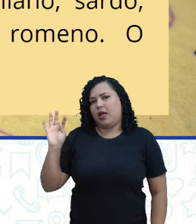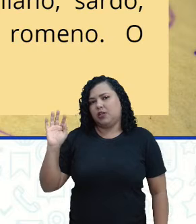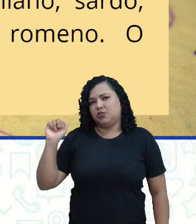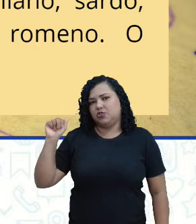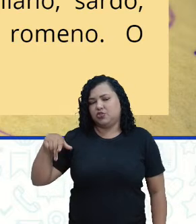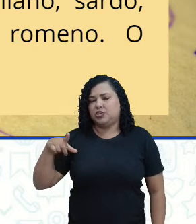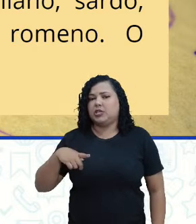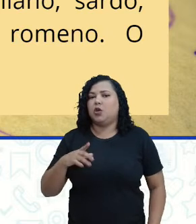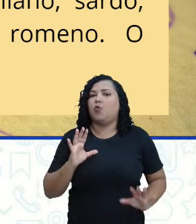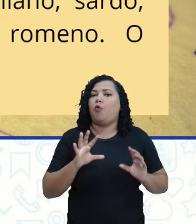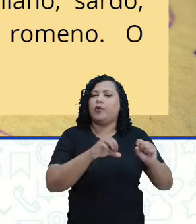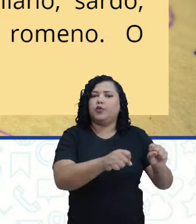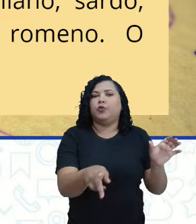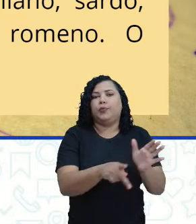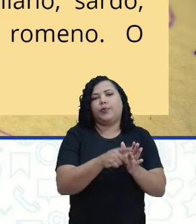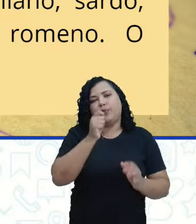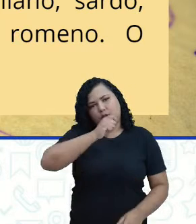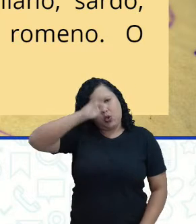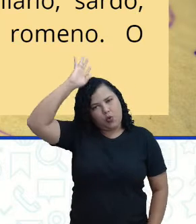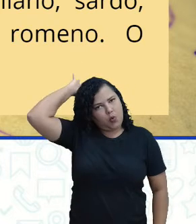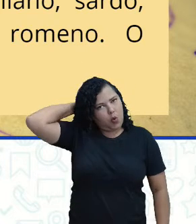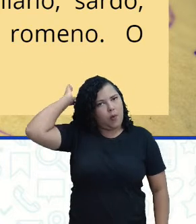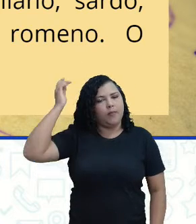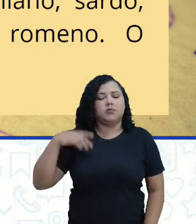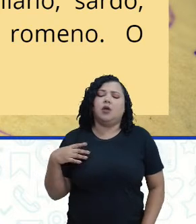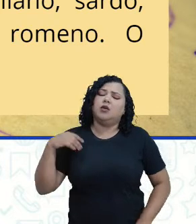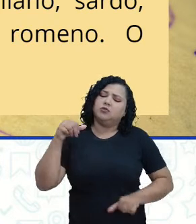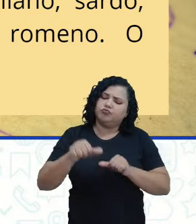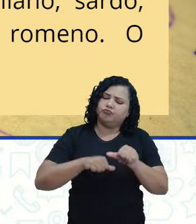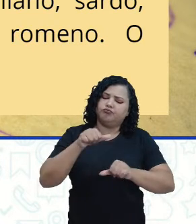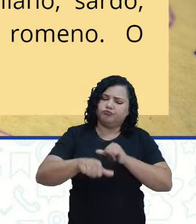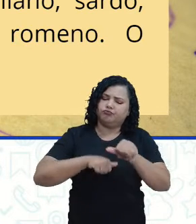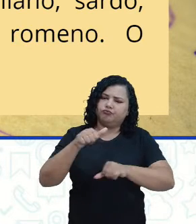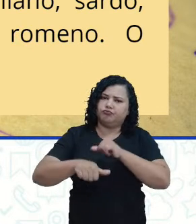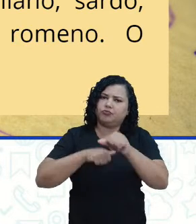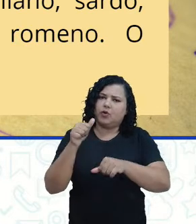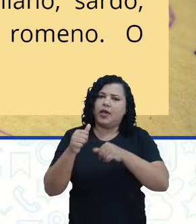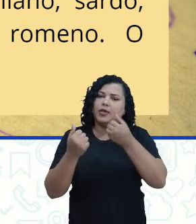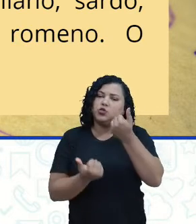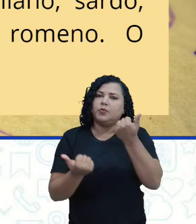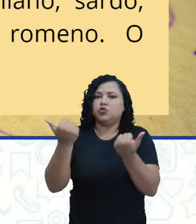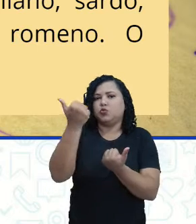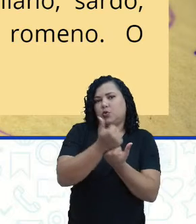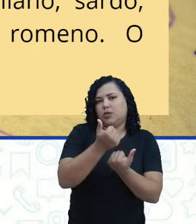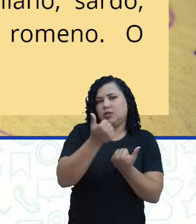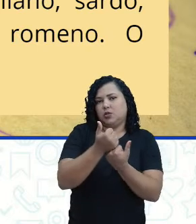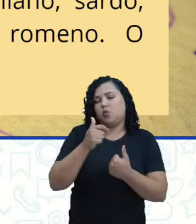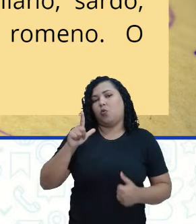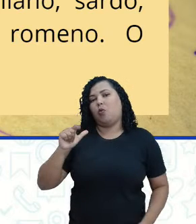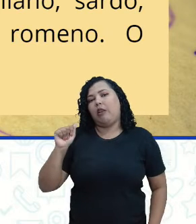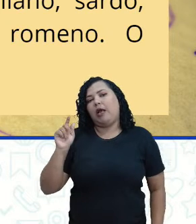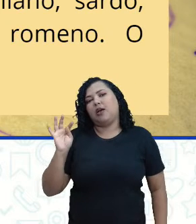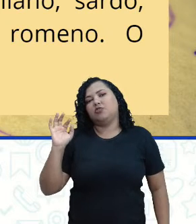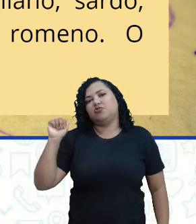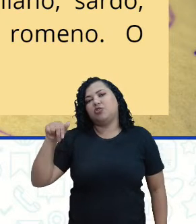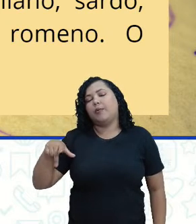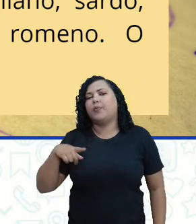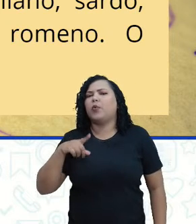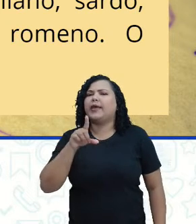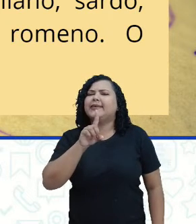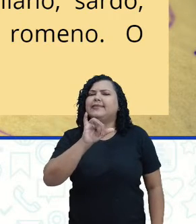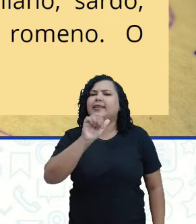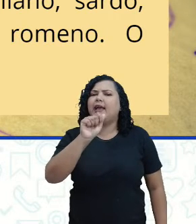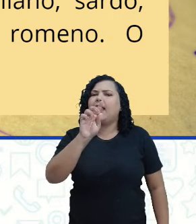conquistadores romanos. Com as sucessivas transformações, o latim é substituído por quê? Por dialetos. Desses,